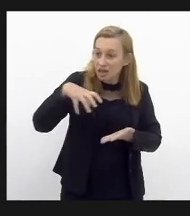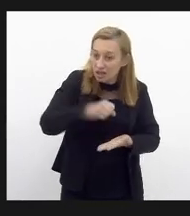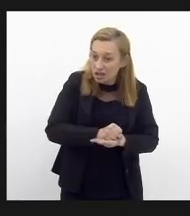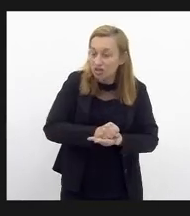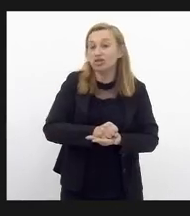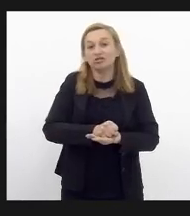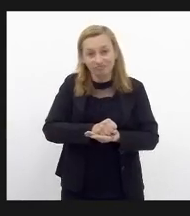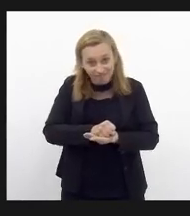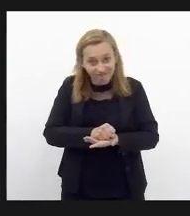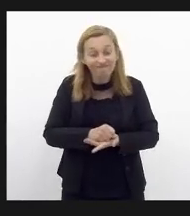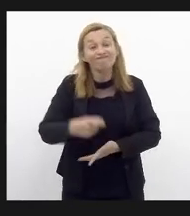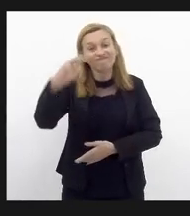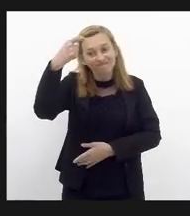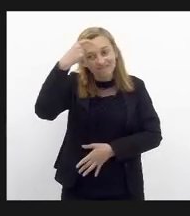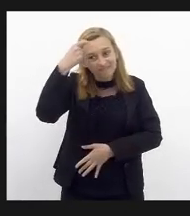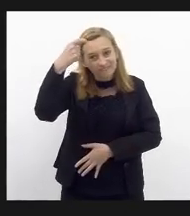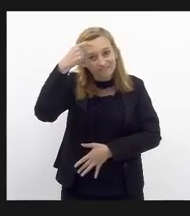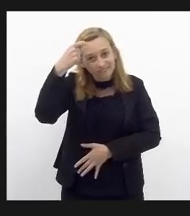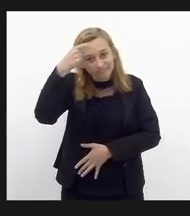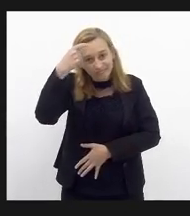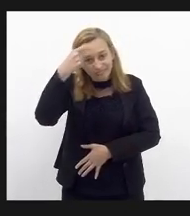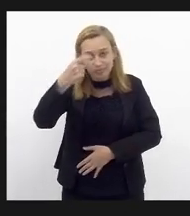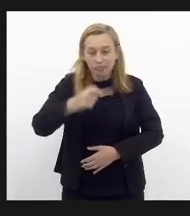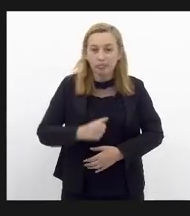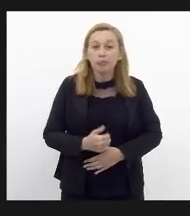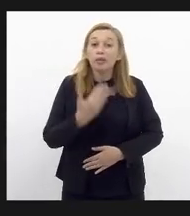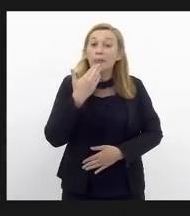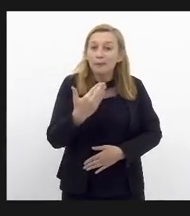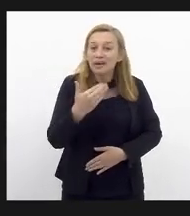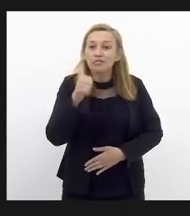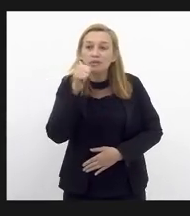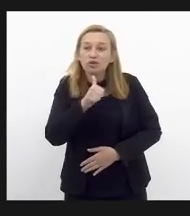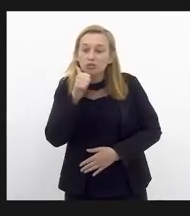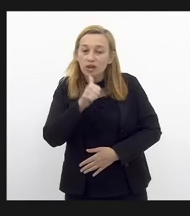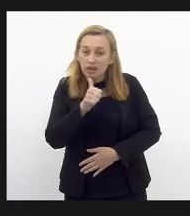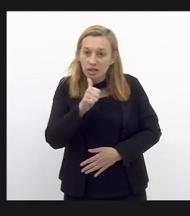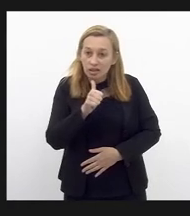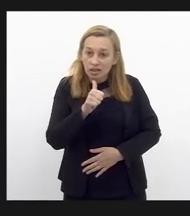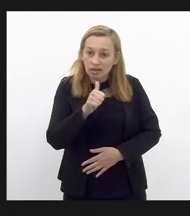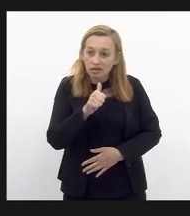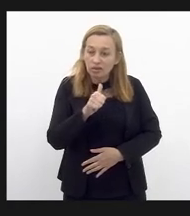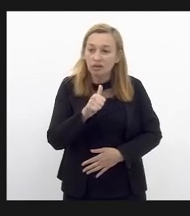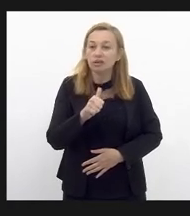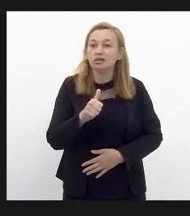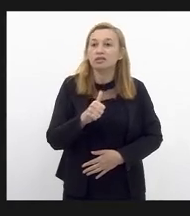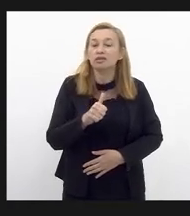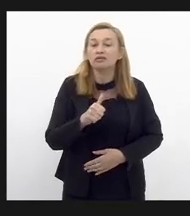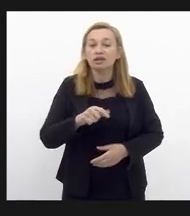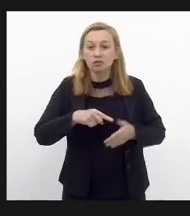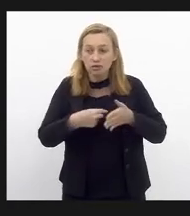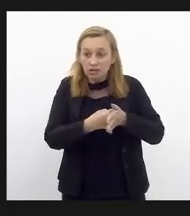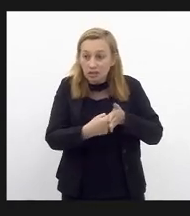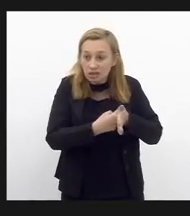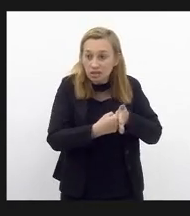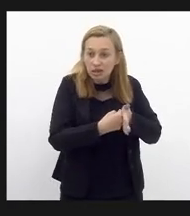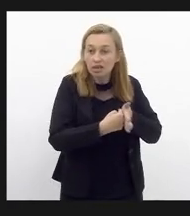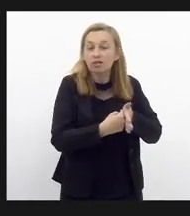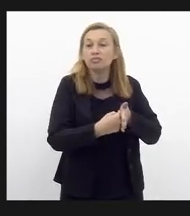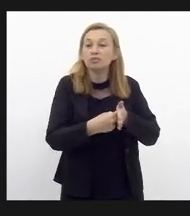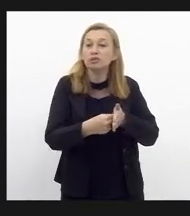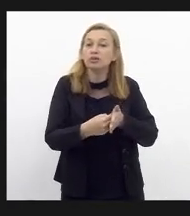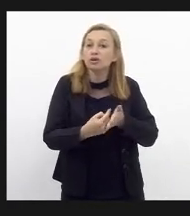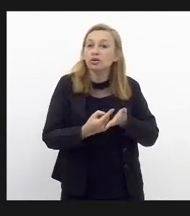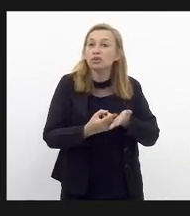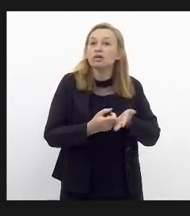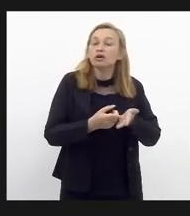muito a conscientização, pede para as mulheres que façam o autoexame, busque